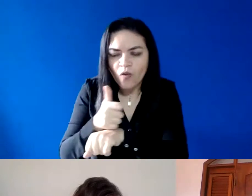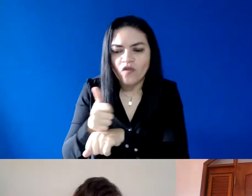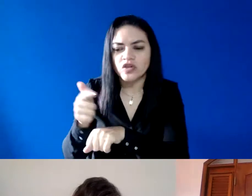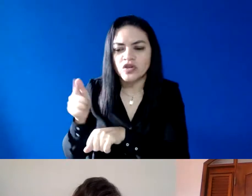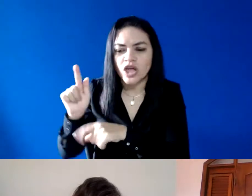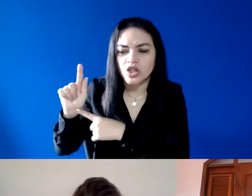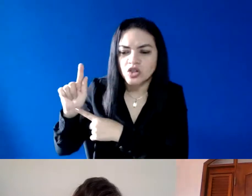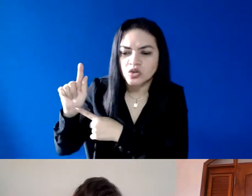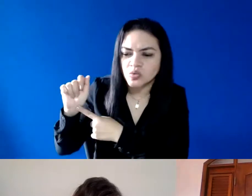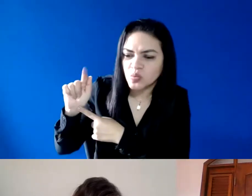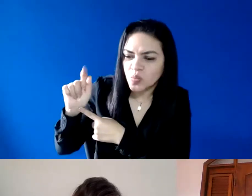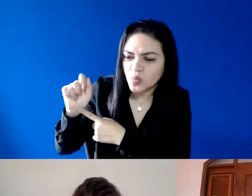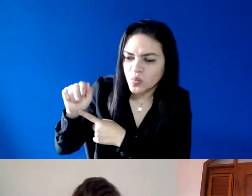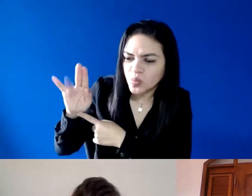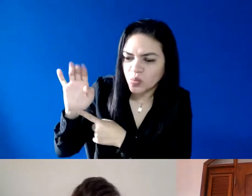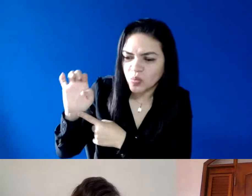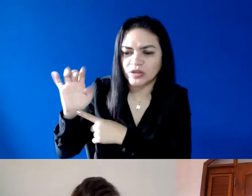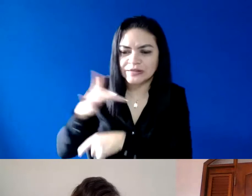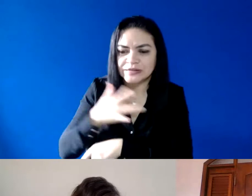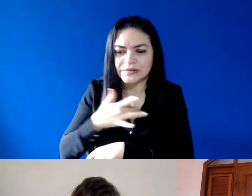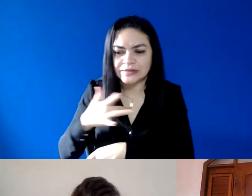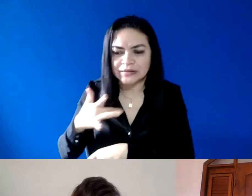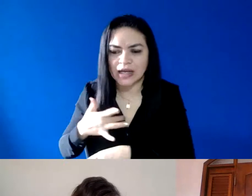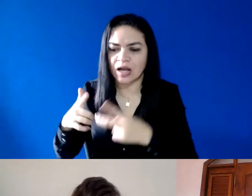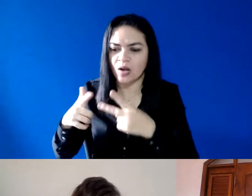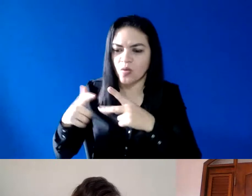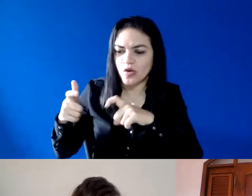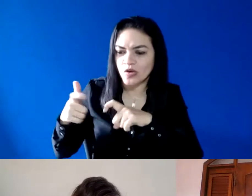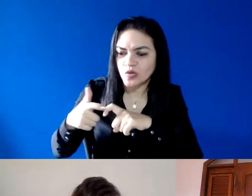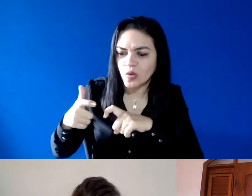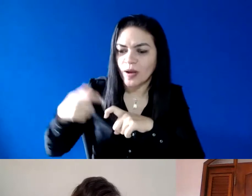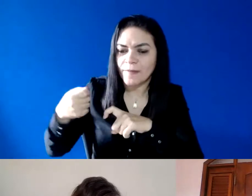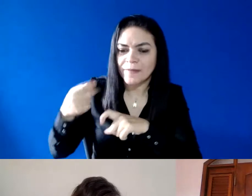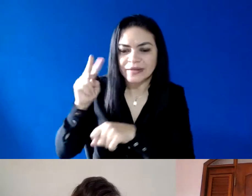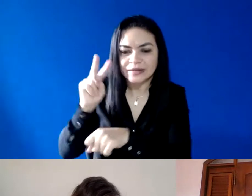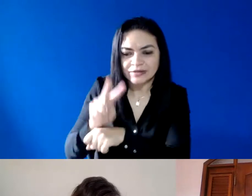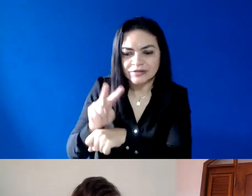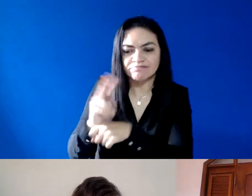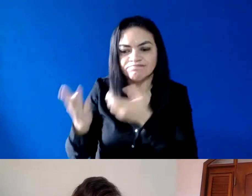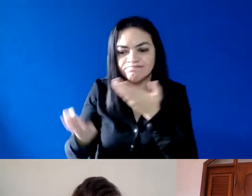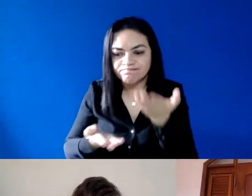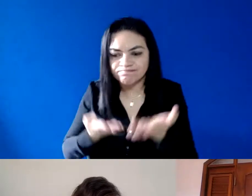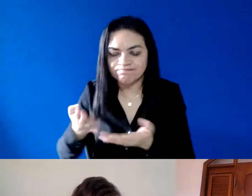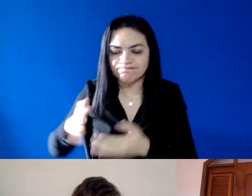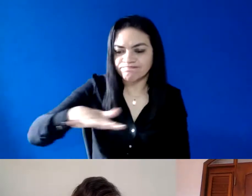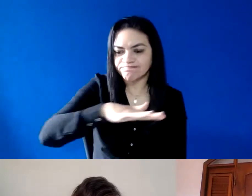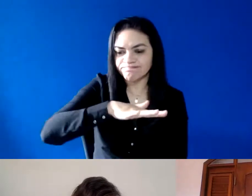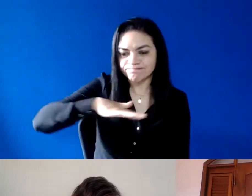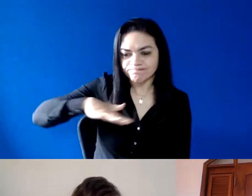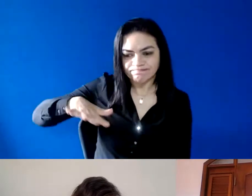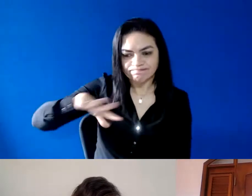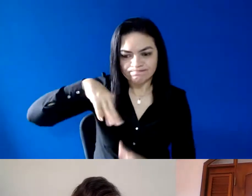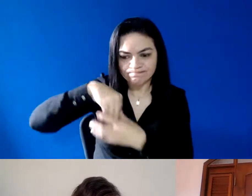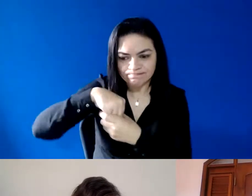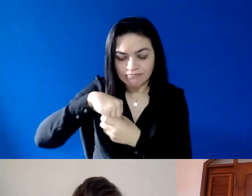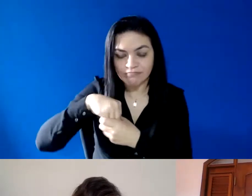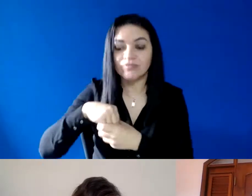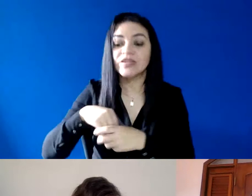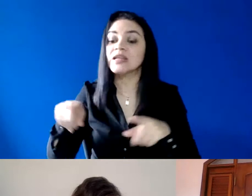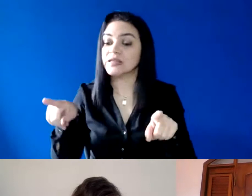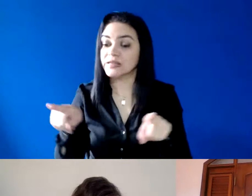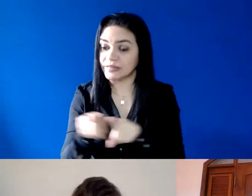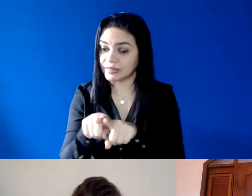cuidado no território. Agora, para além do cuidado no território, nós também temos dentro dos serviços